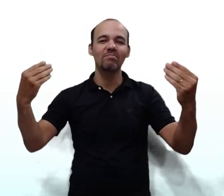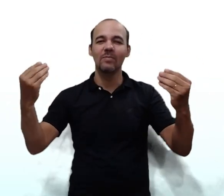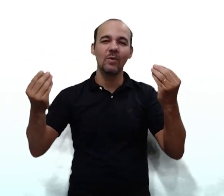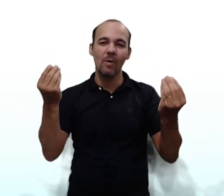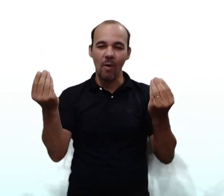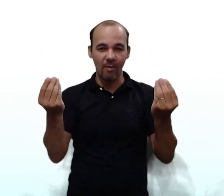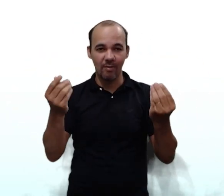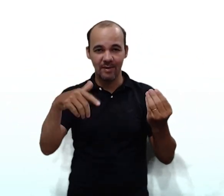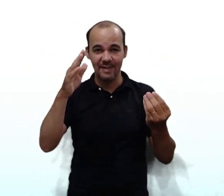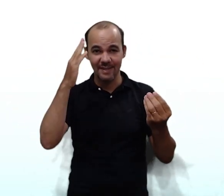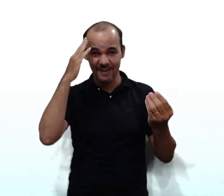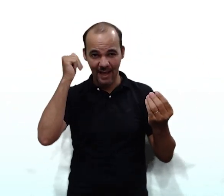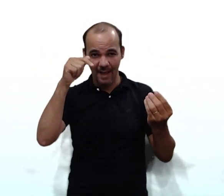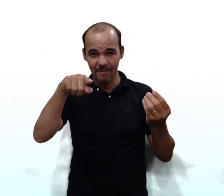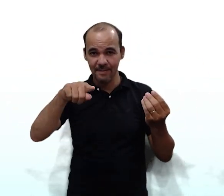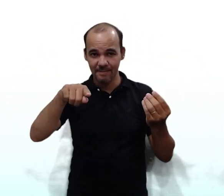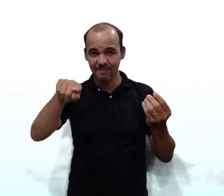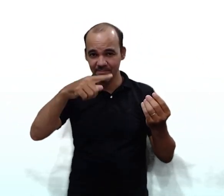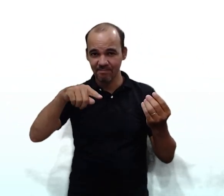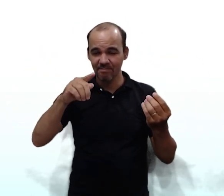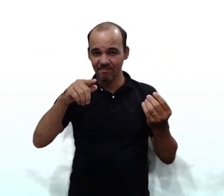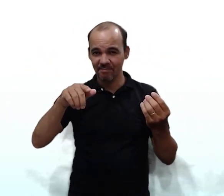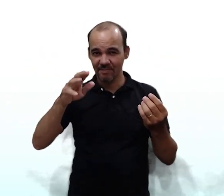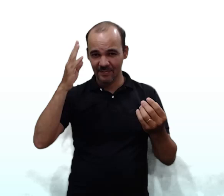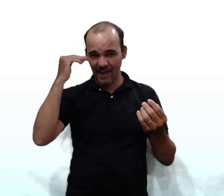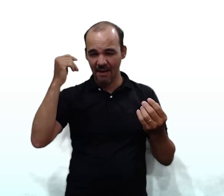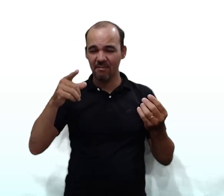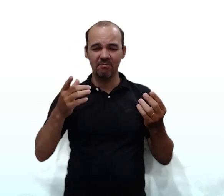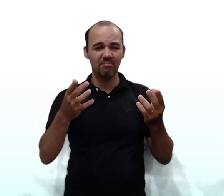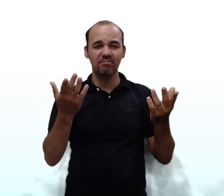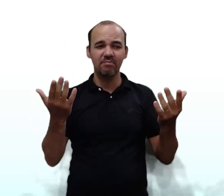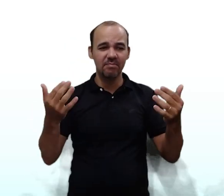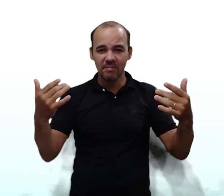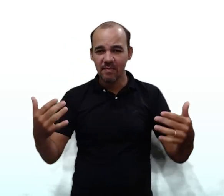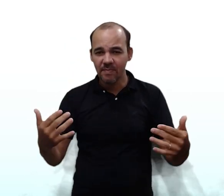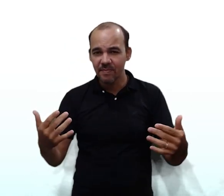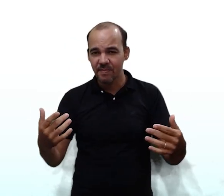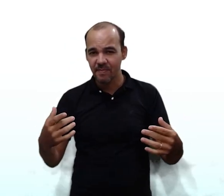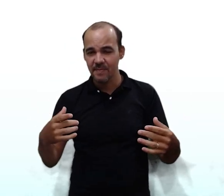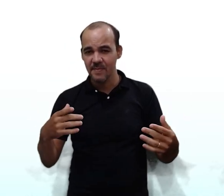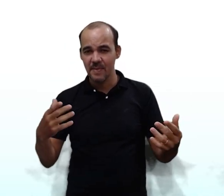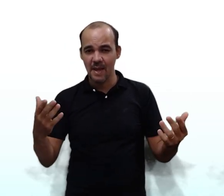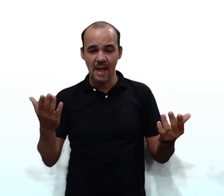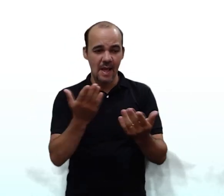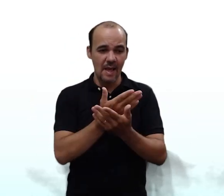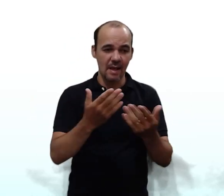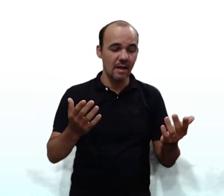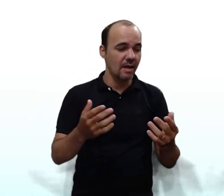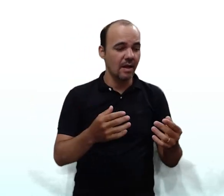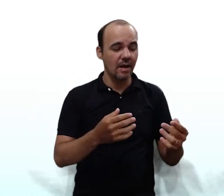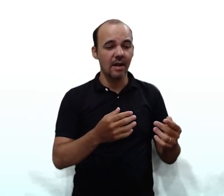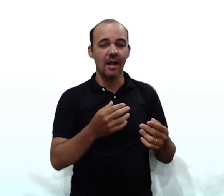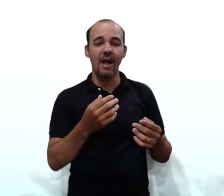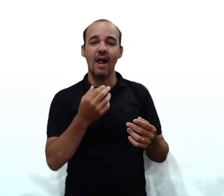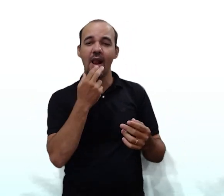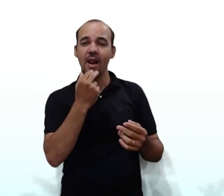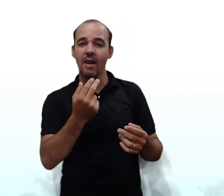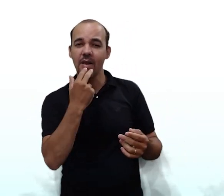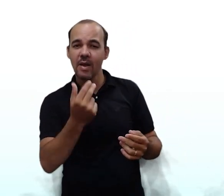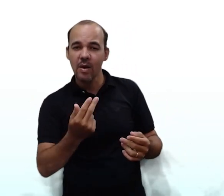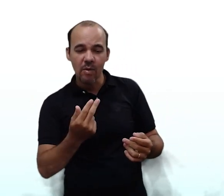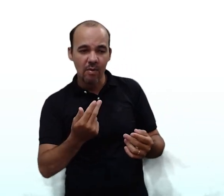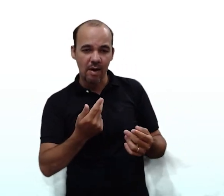de casa que acompanha as nossas aulas, você já parou para se perguntar se existe, em relação à língua estrangeira,